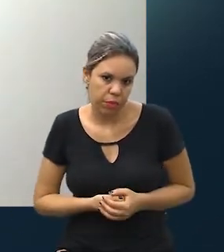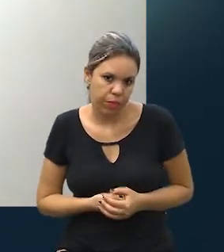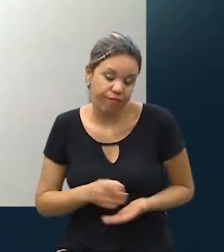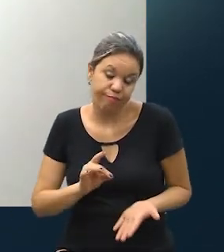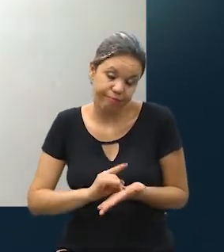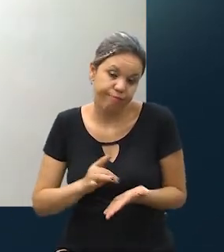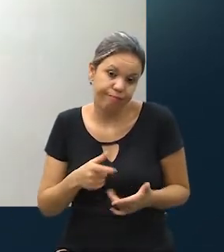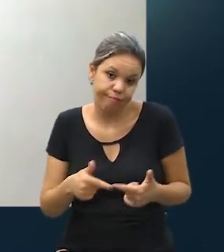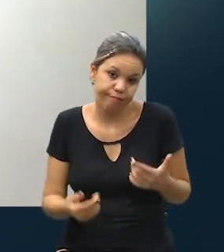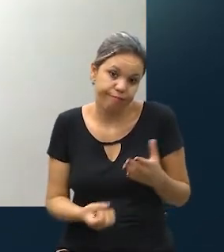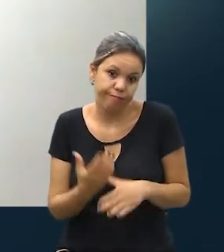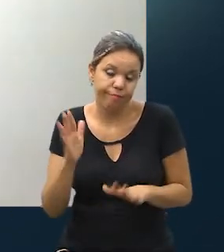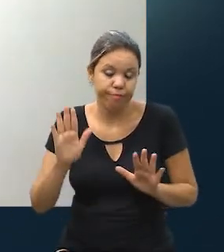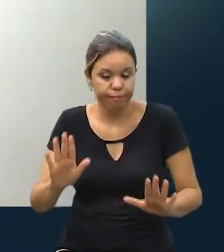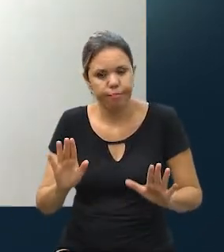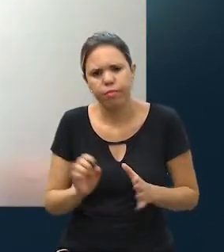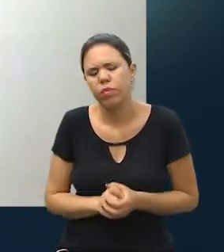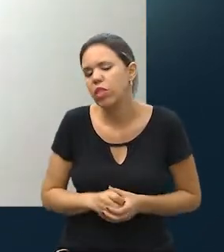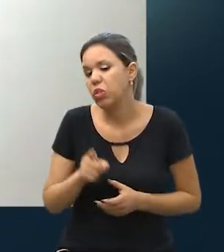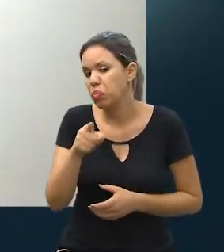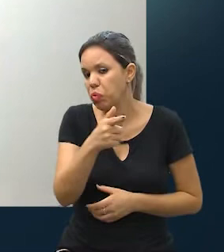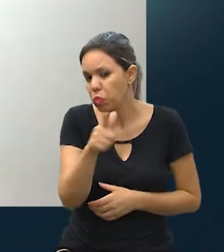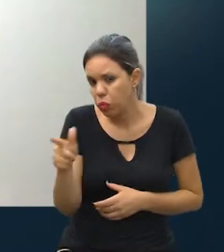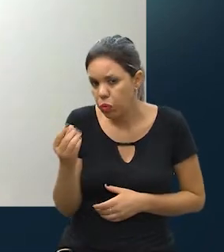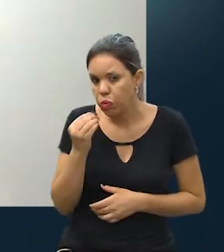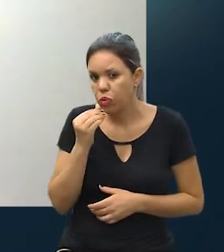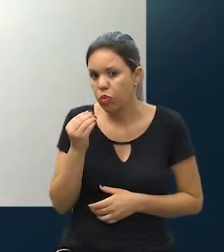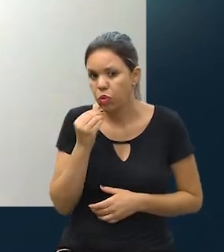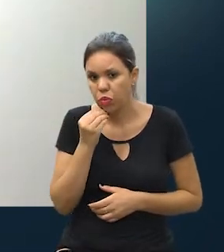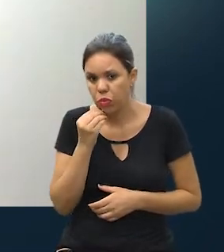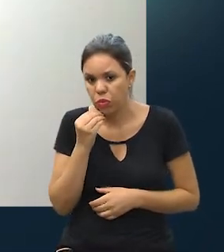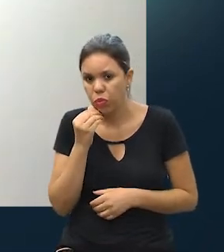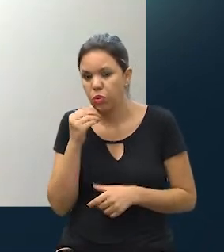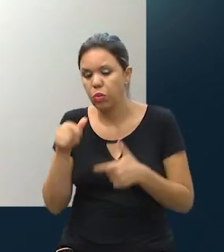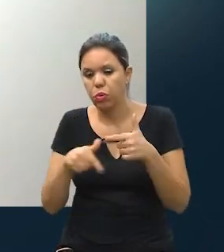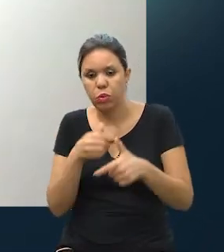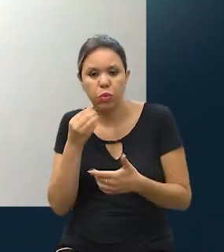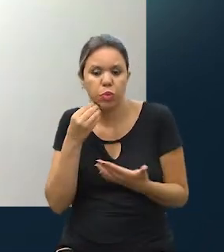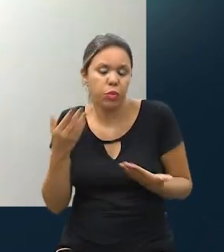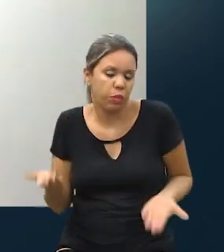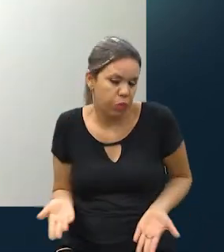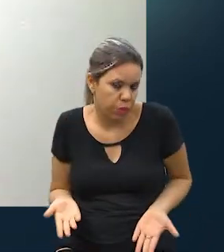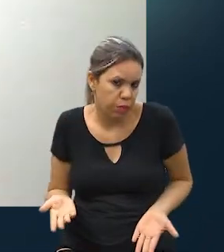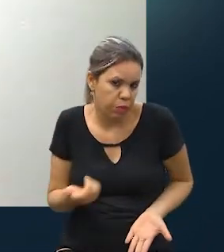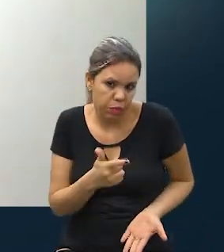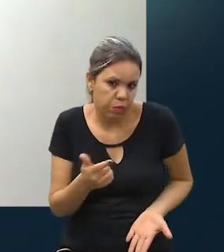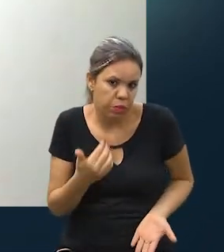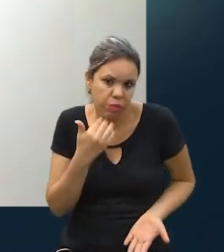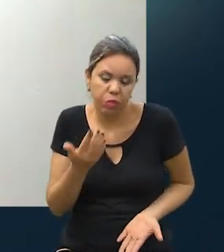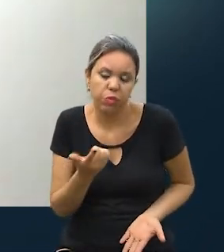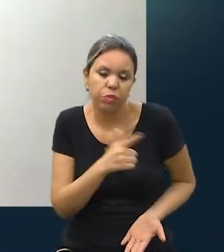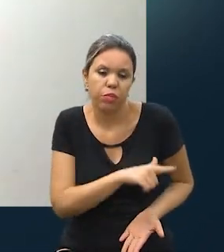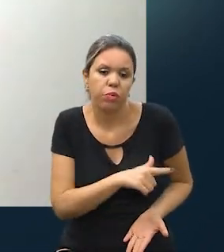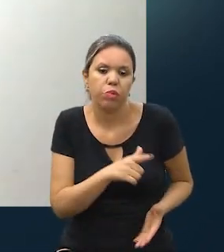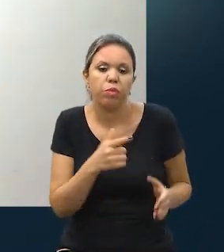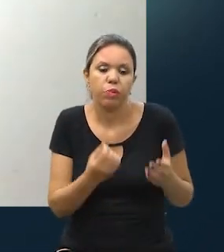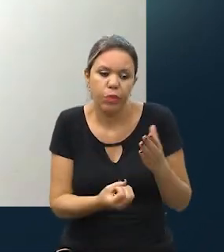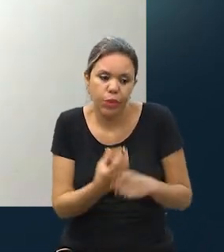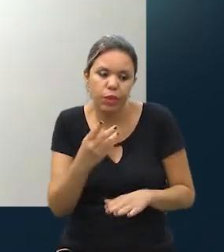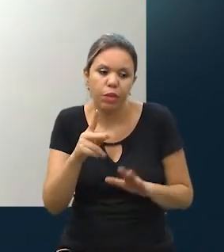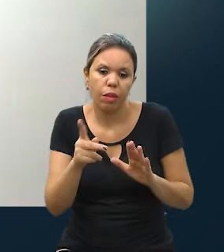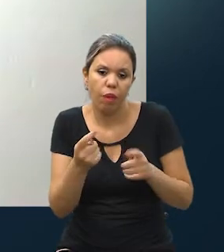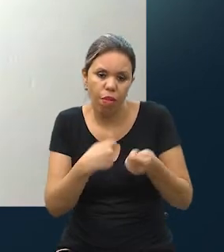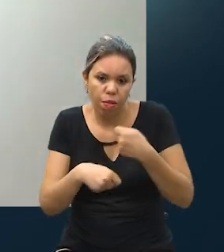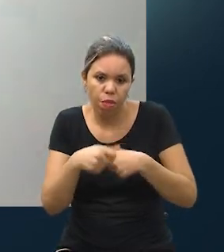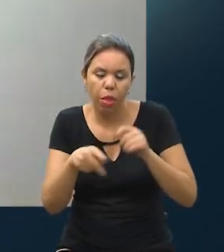uma realidade. E se você não tem uma oportunidade no mercado de trabalho, não tem outra saída a não ser empreender.